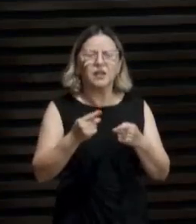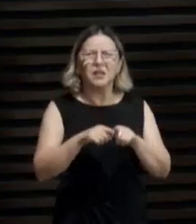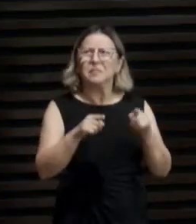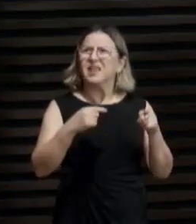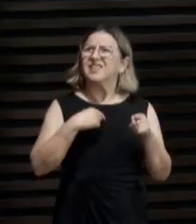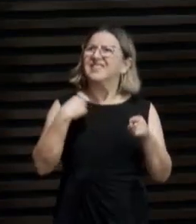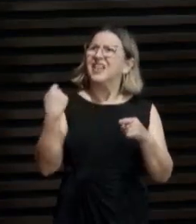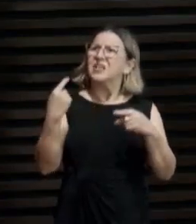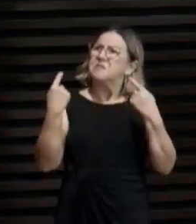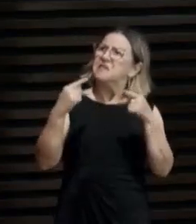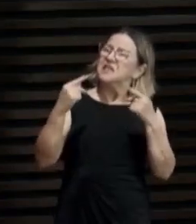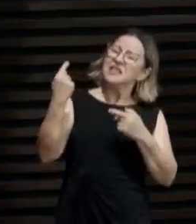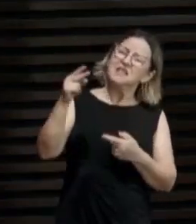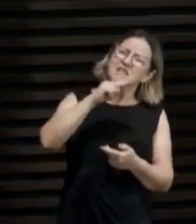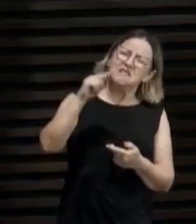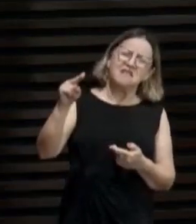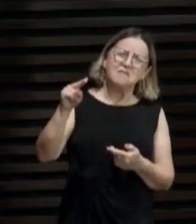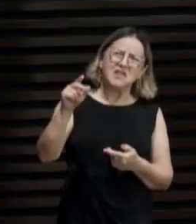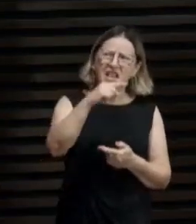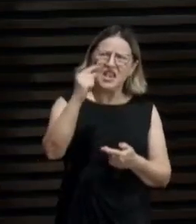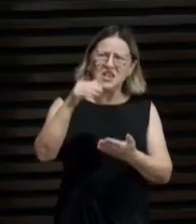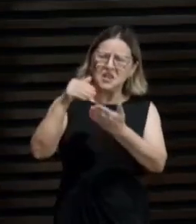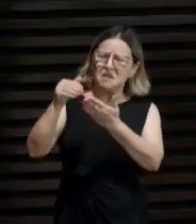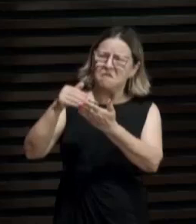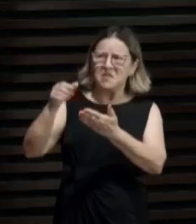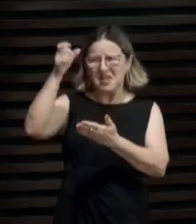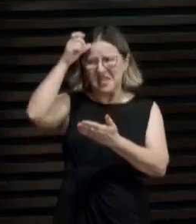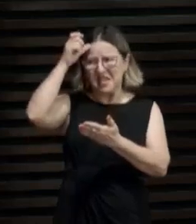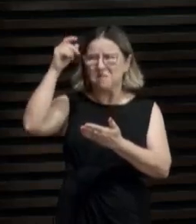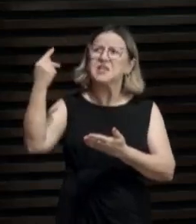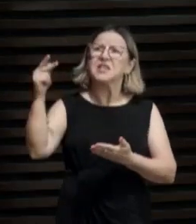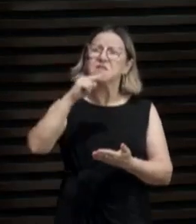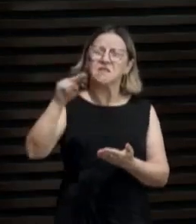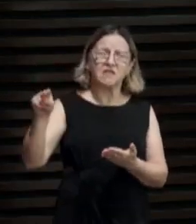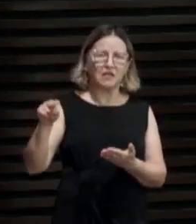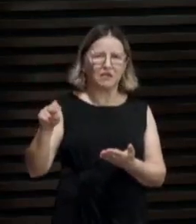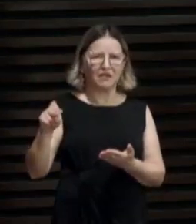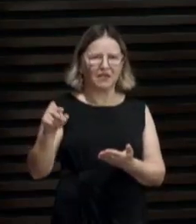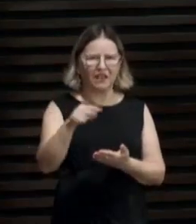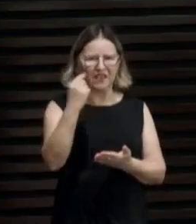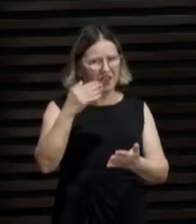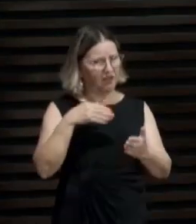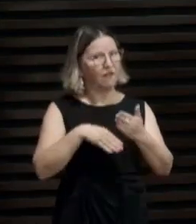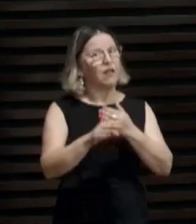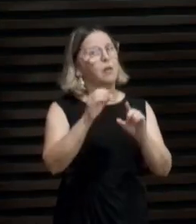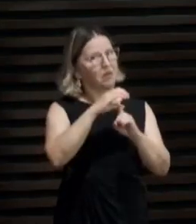nome, nós não expulsamos em teu nome, nós não fomos nas reuniões da